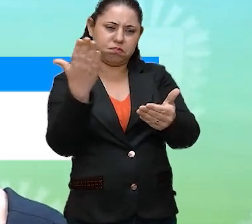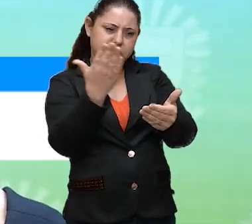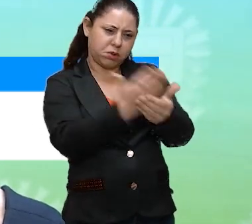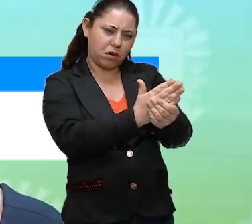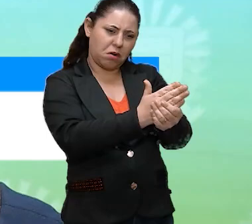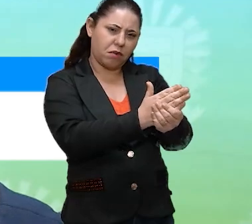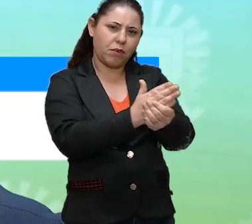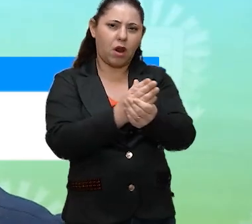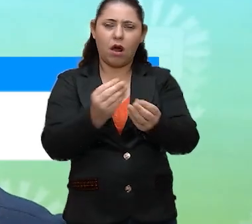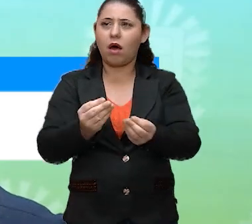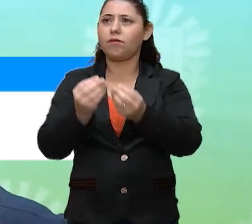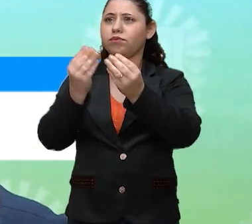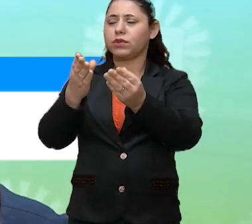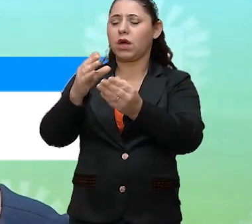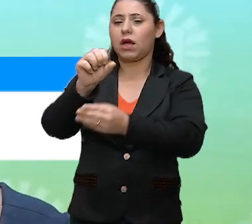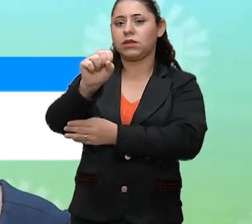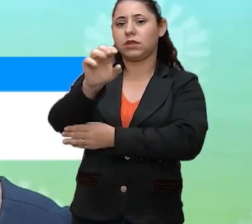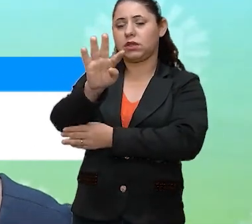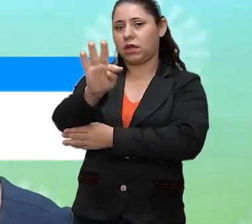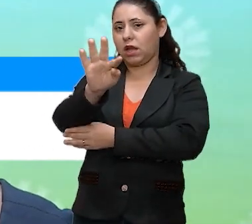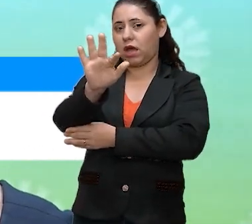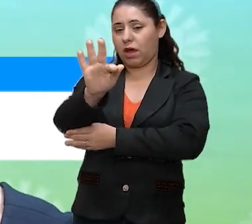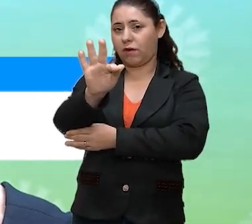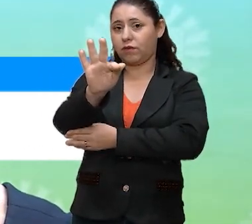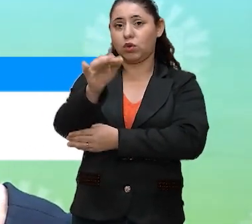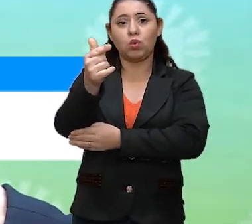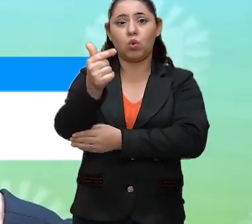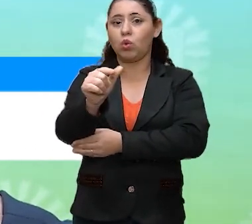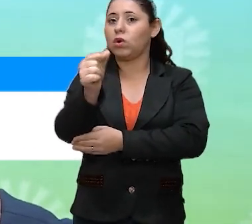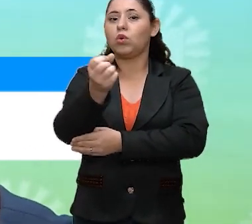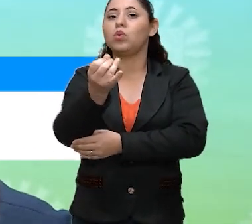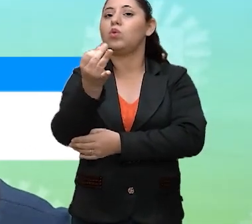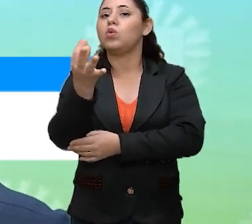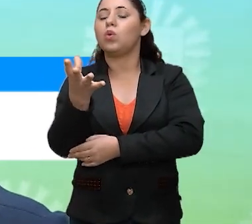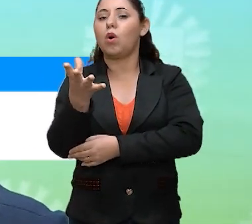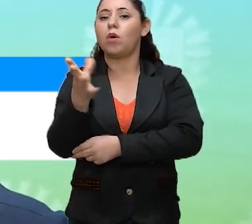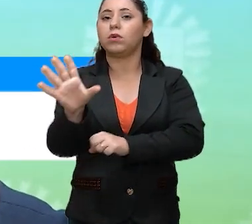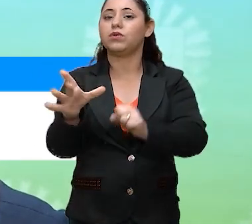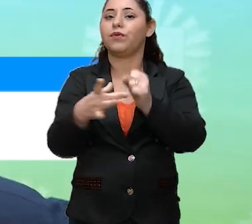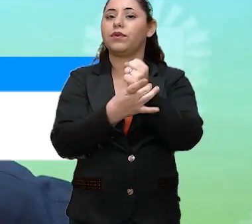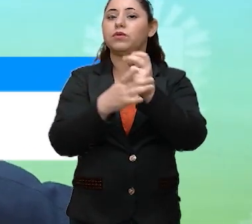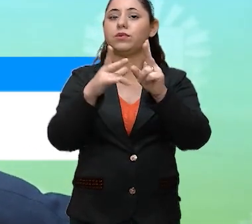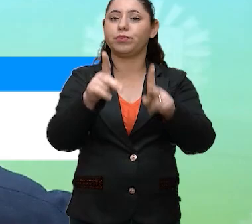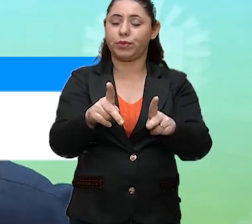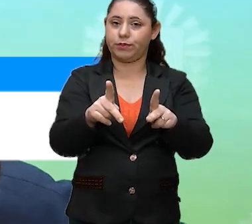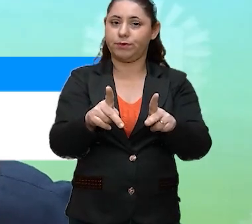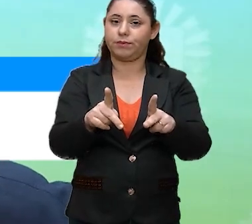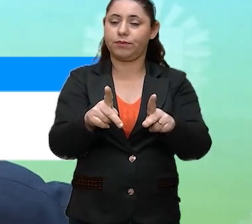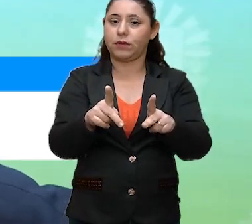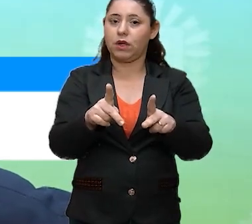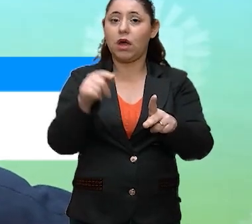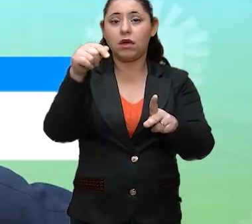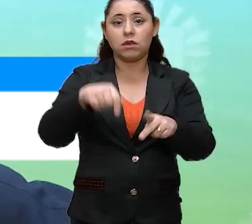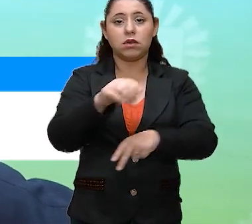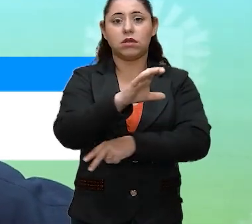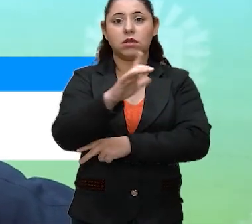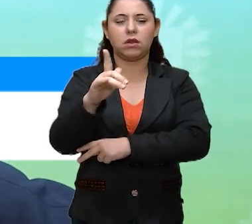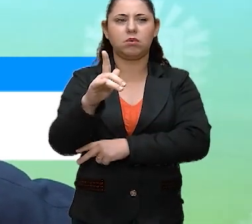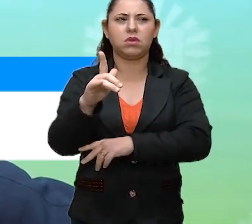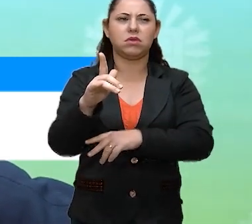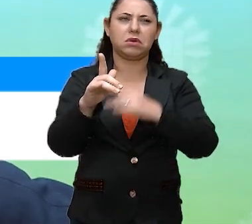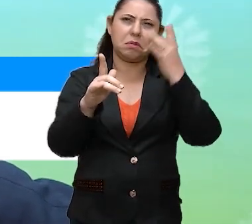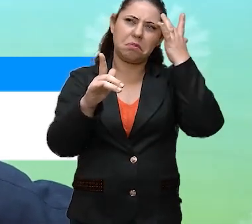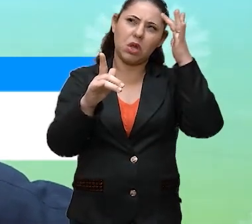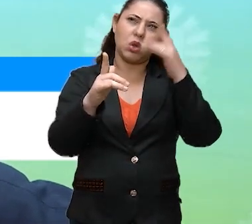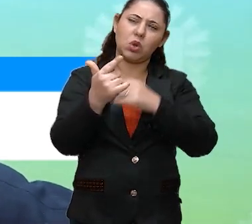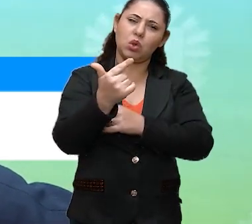de ações para a Justiça Federal, onde não há uma grande quantidade de defensores públicos. Aqui em Campo